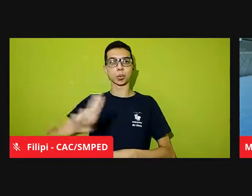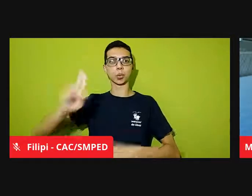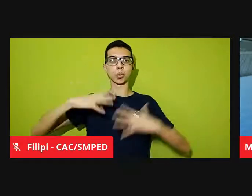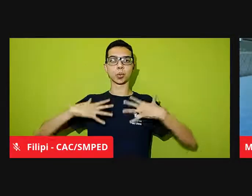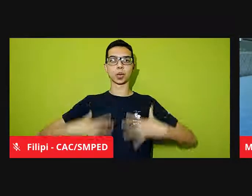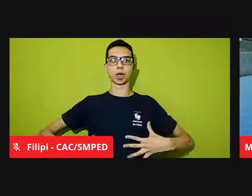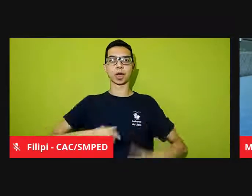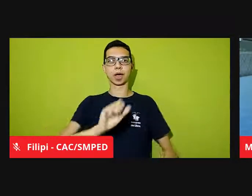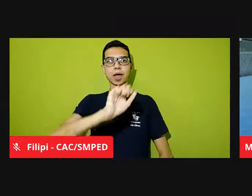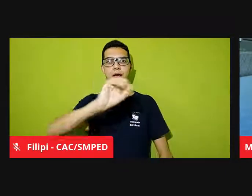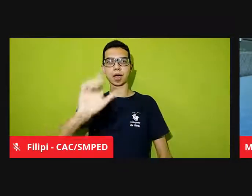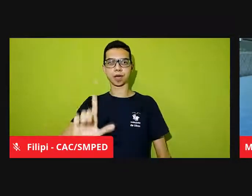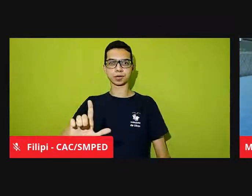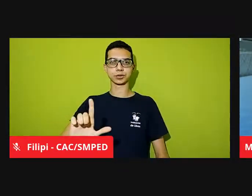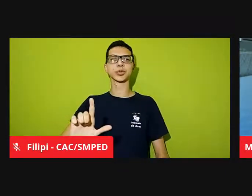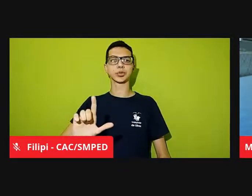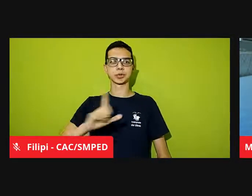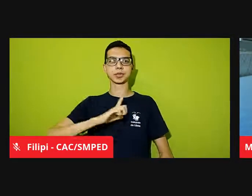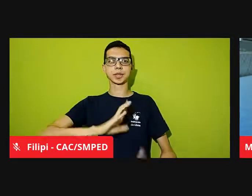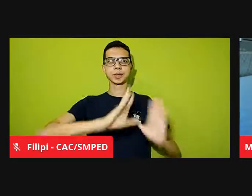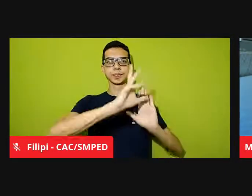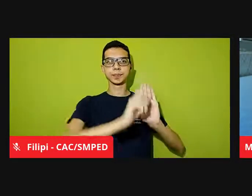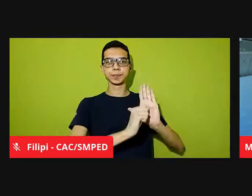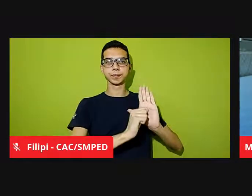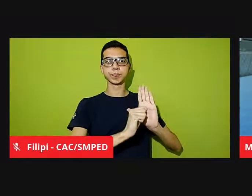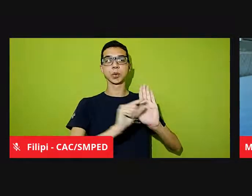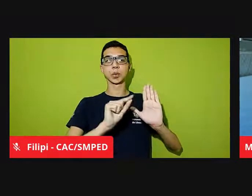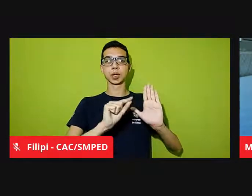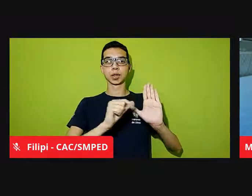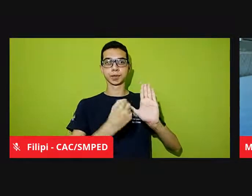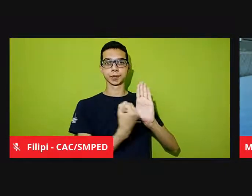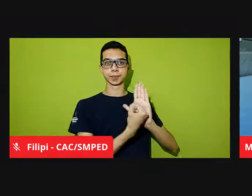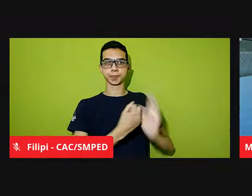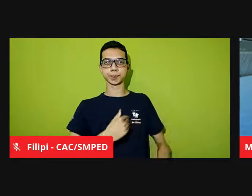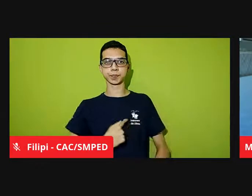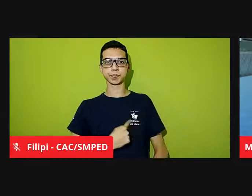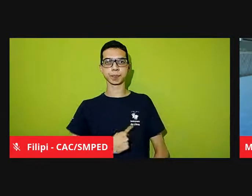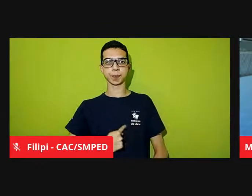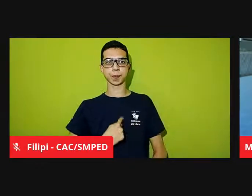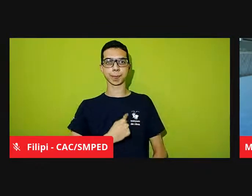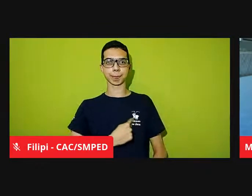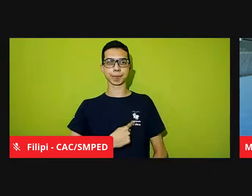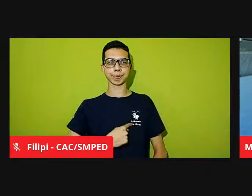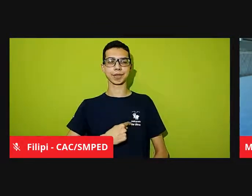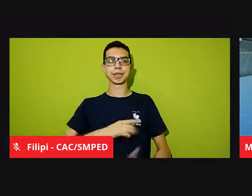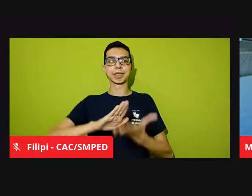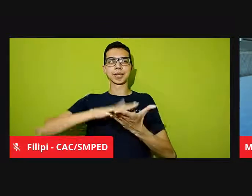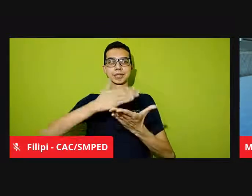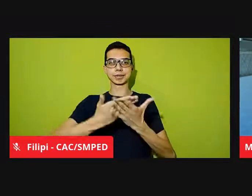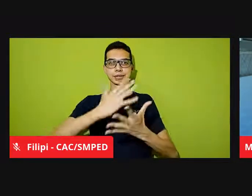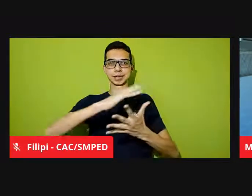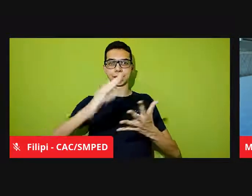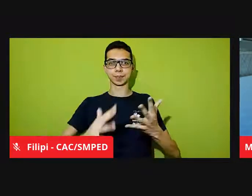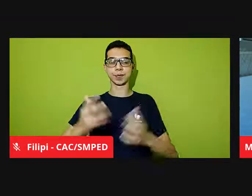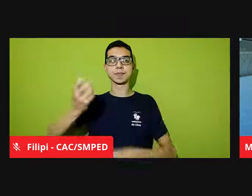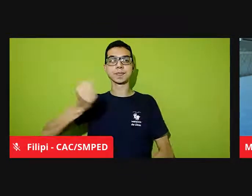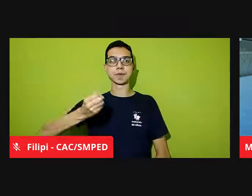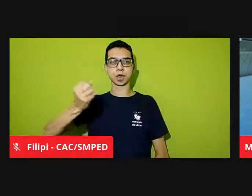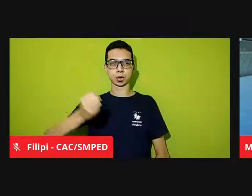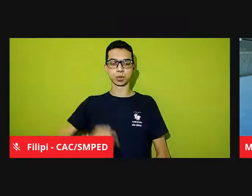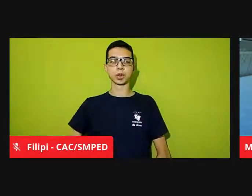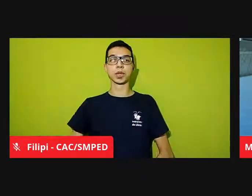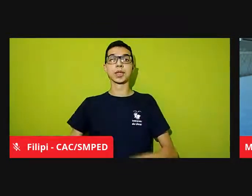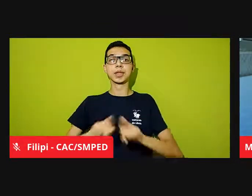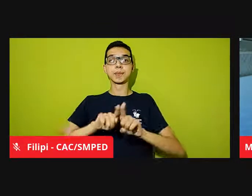camiseta azul marinho com o símbolo de intérprete de Libras de cor branco no lado esquerdo do peito. E atrás